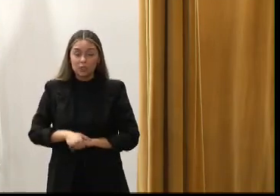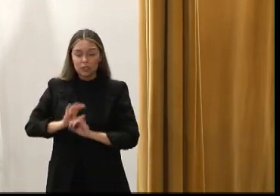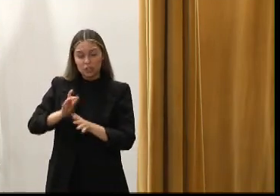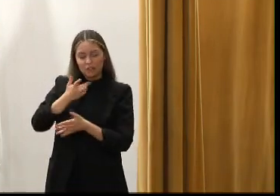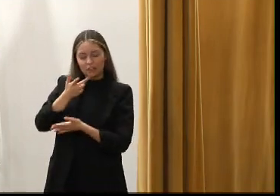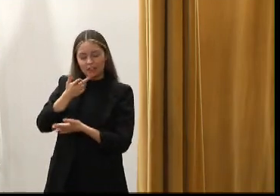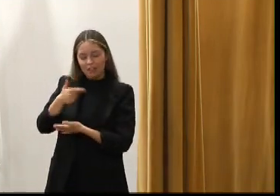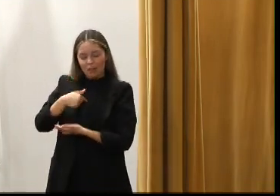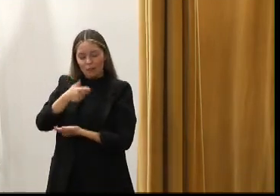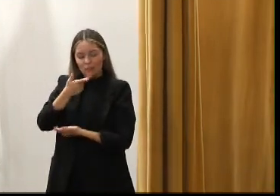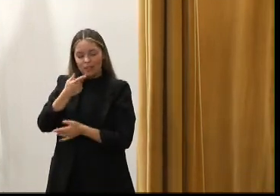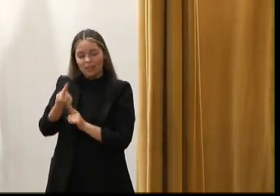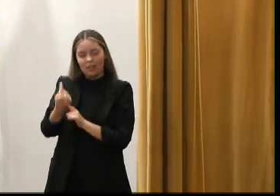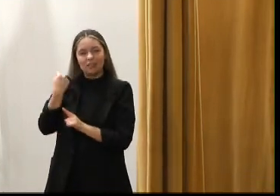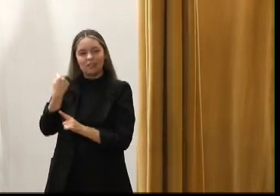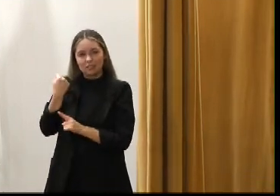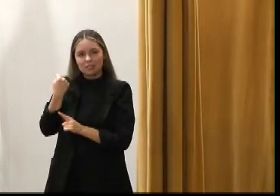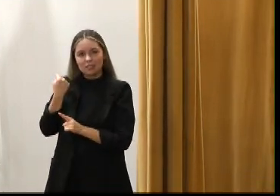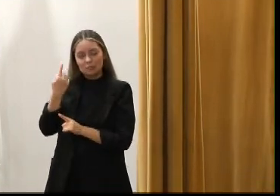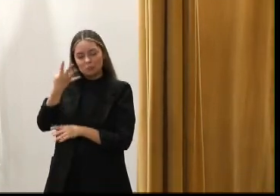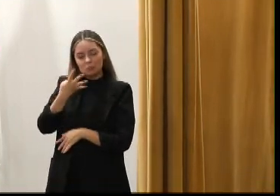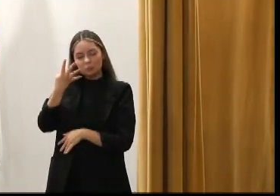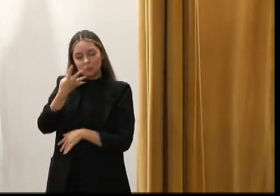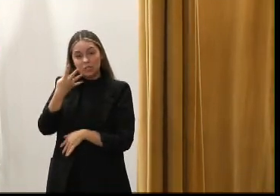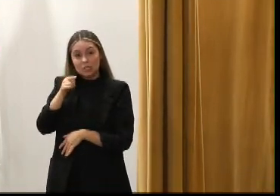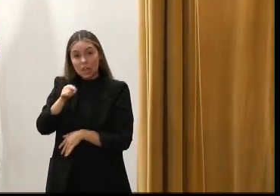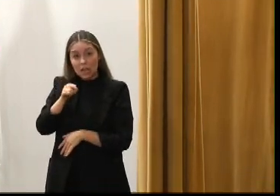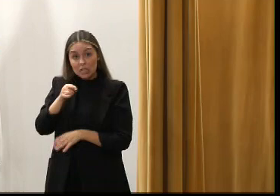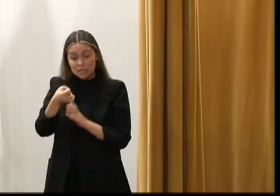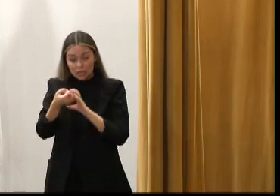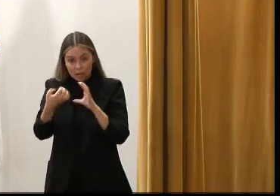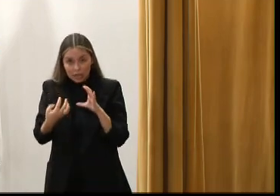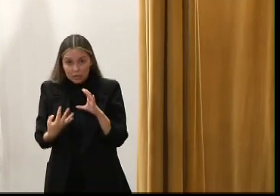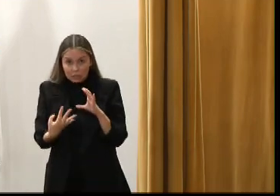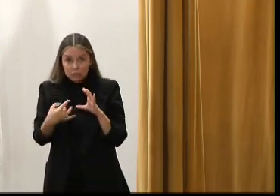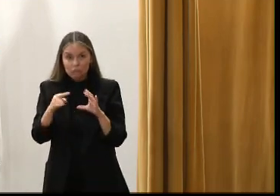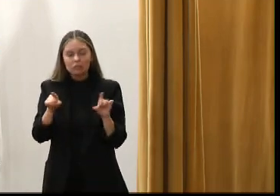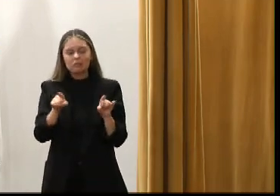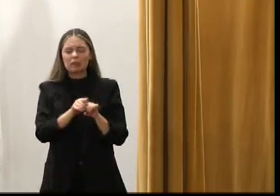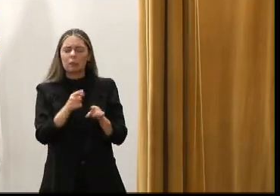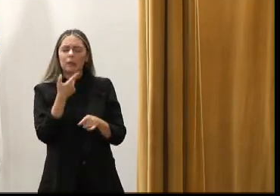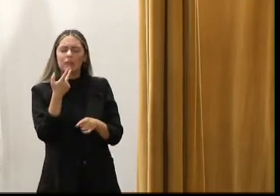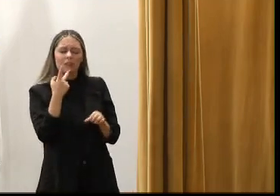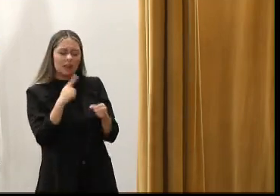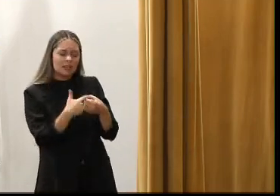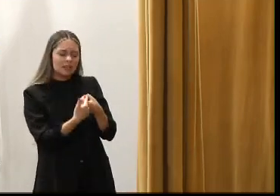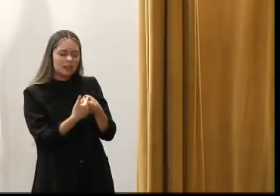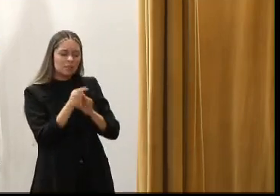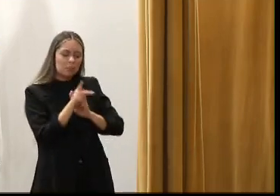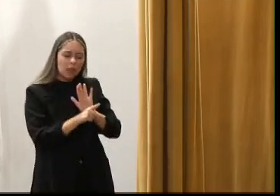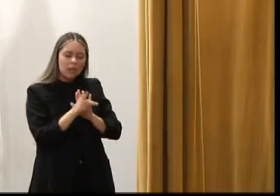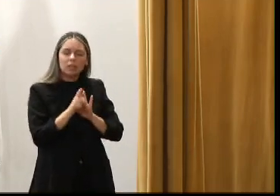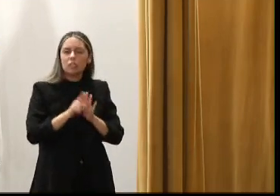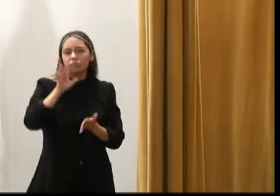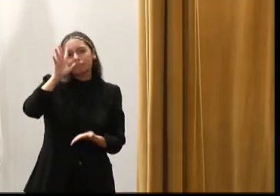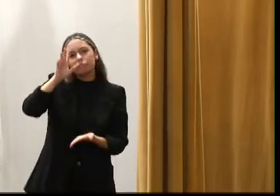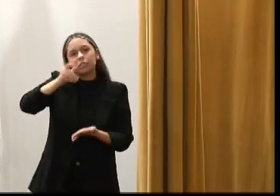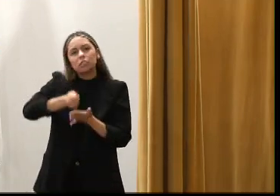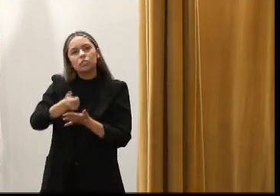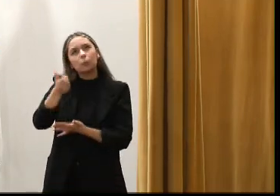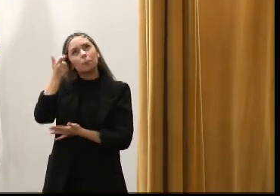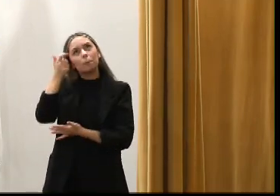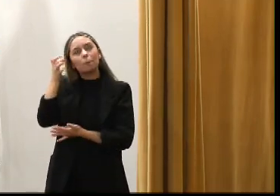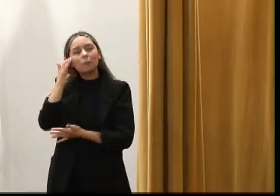Falar, como eu disse antes, nesse fenômeno e falar na cidade pensada, em decisões